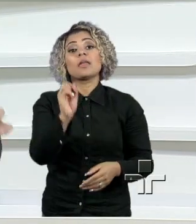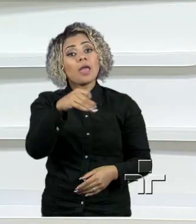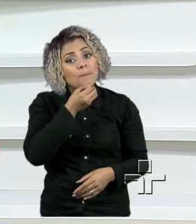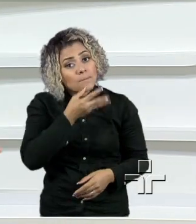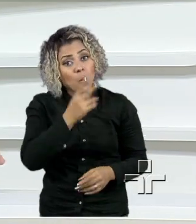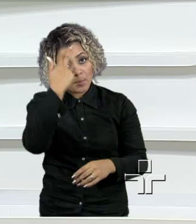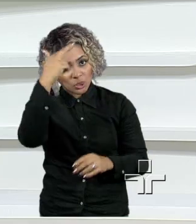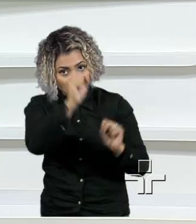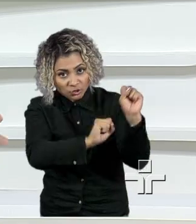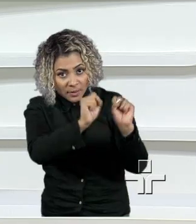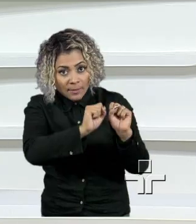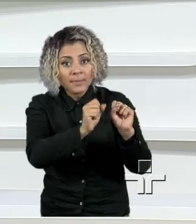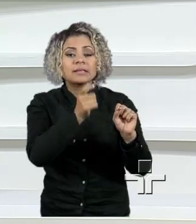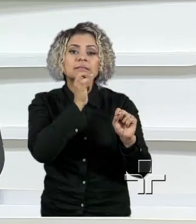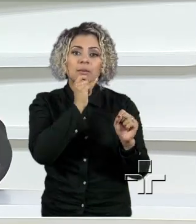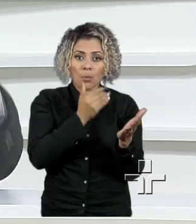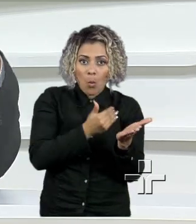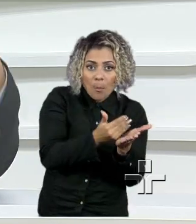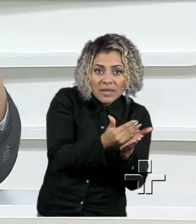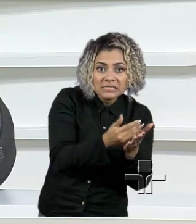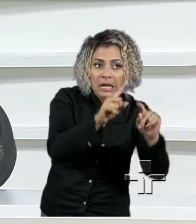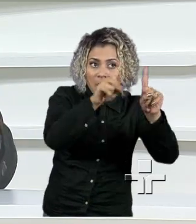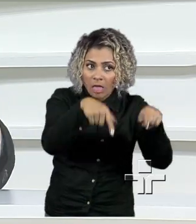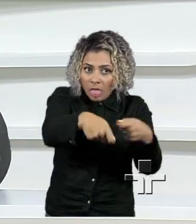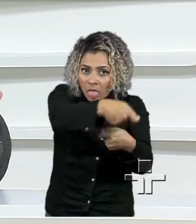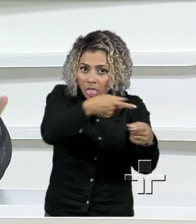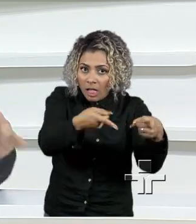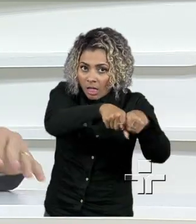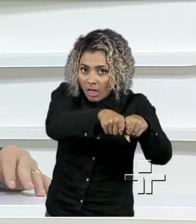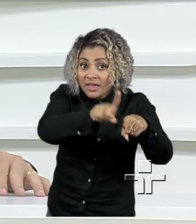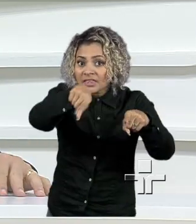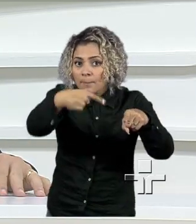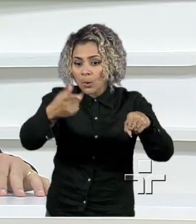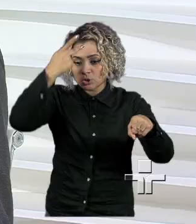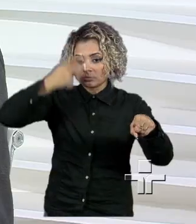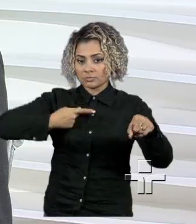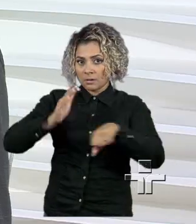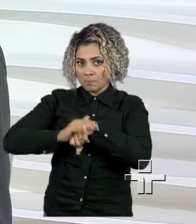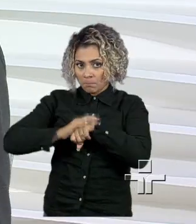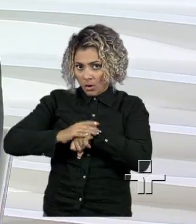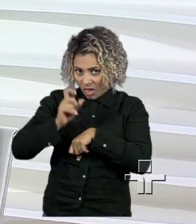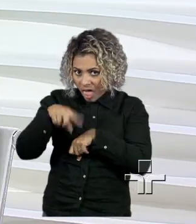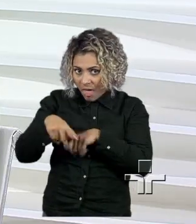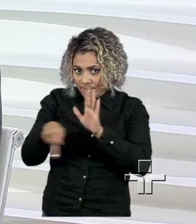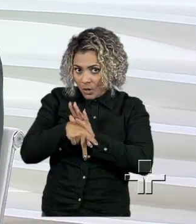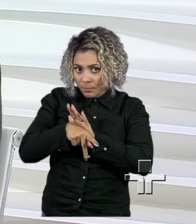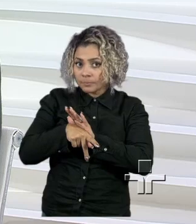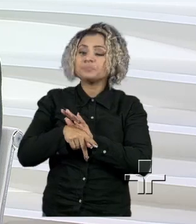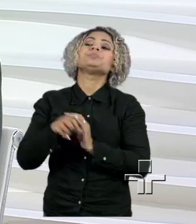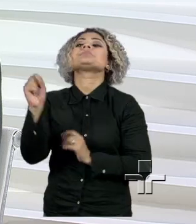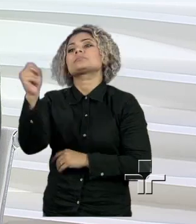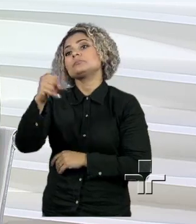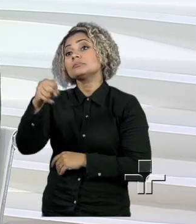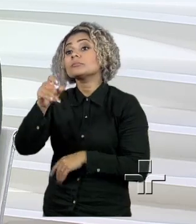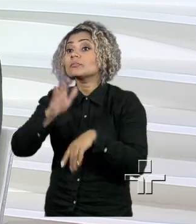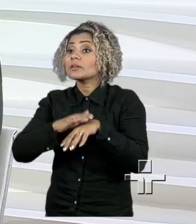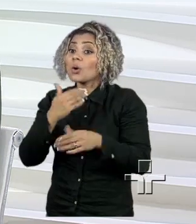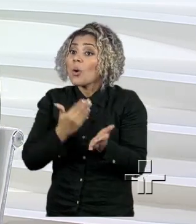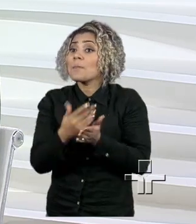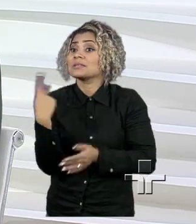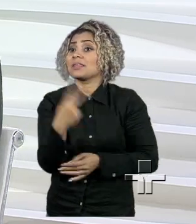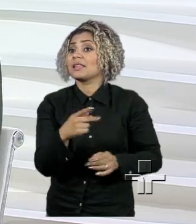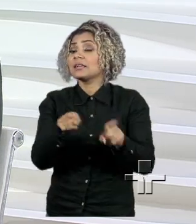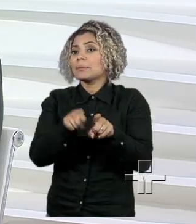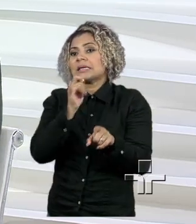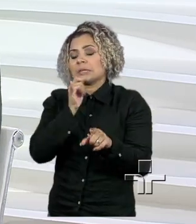Aí. Ser primeiro pegar uma franquia e depois partir para o negócio dele, né? Veja, a franquia já é o negócio dele, de certa forma. Tem